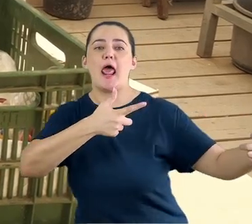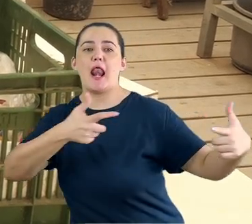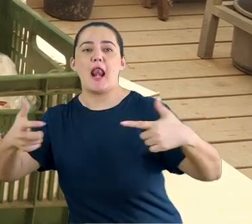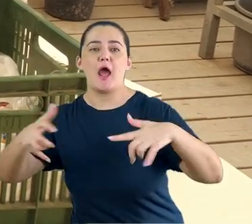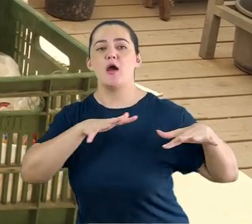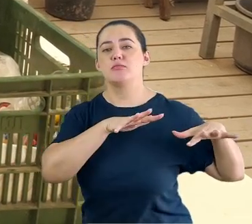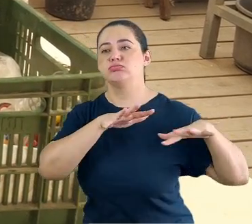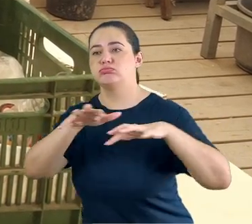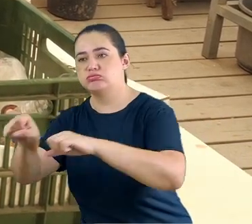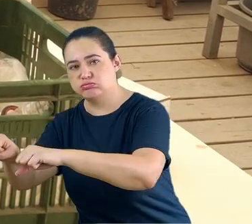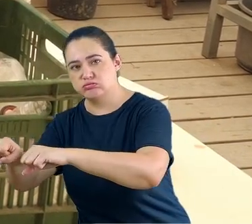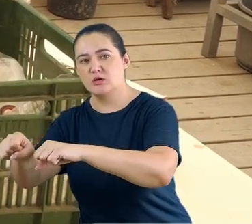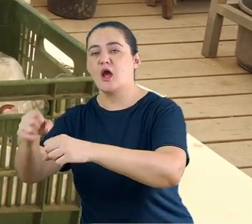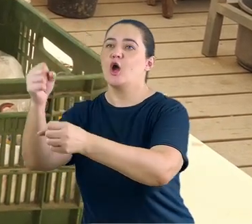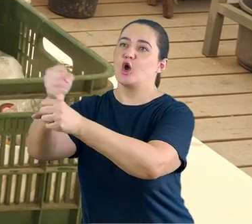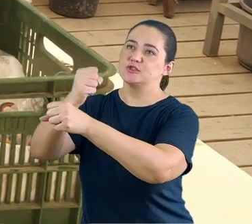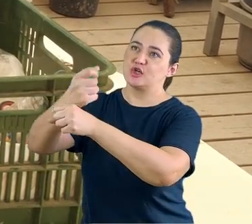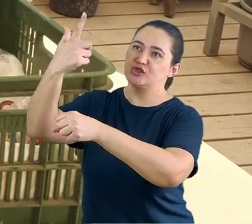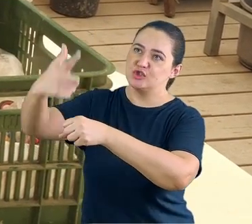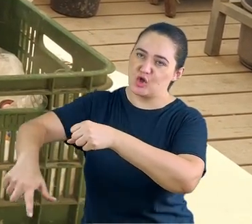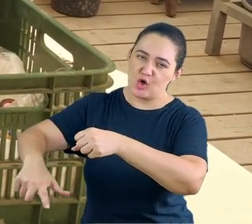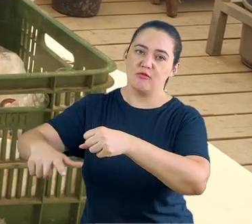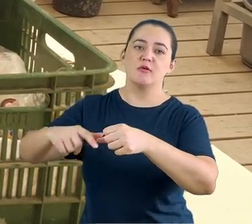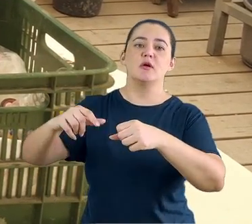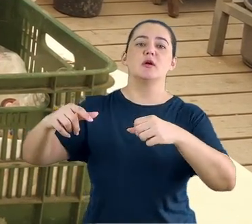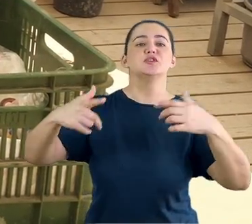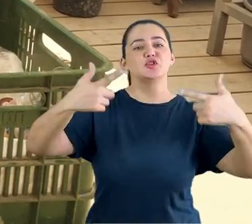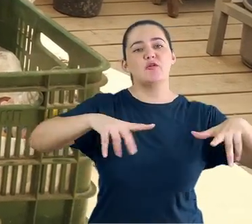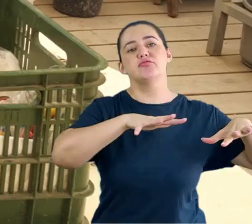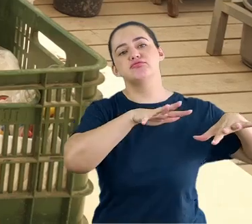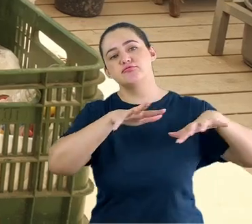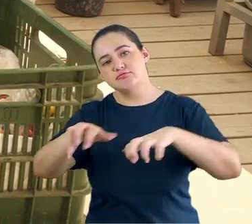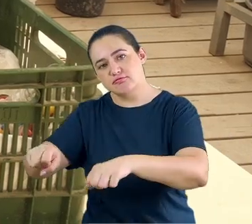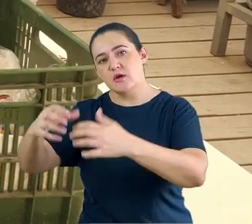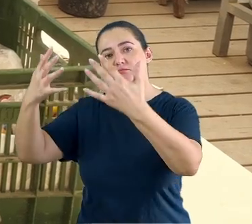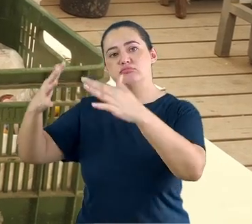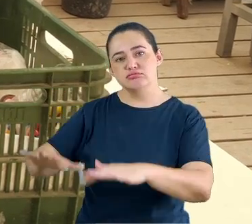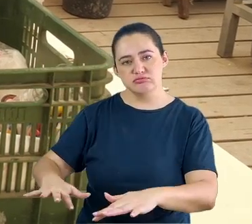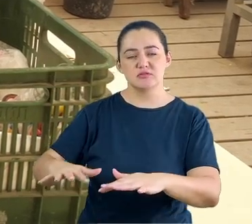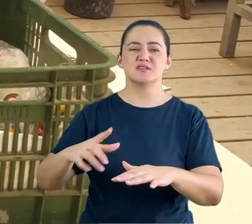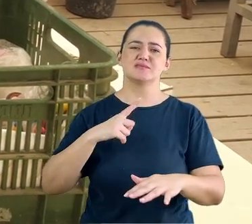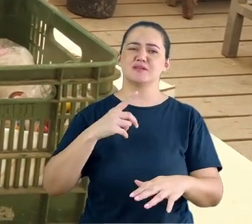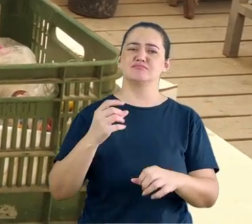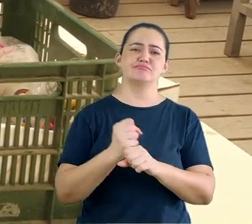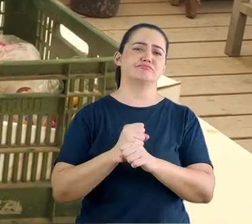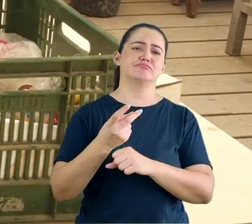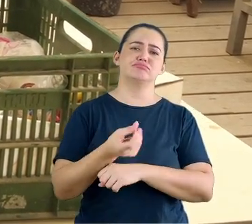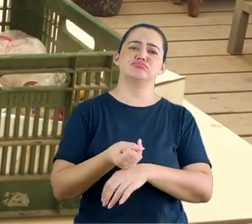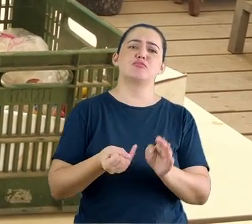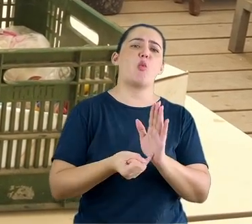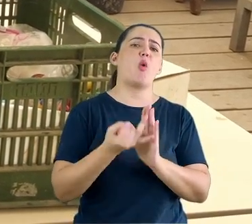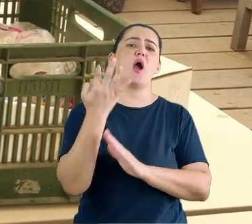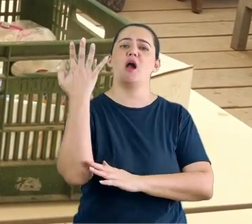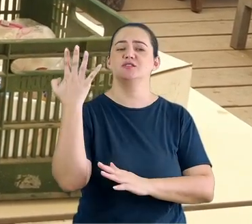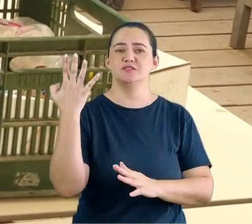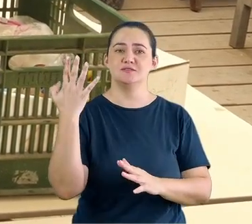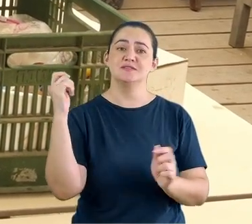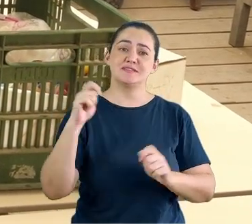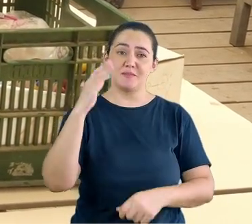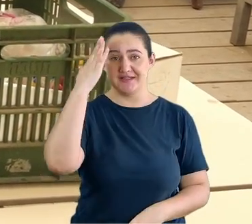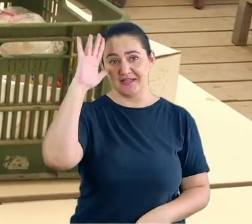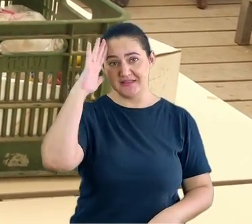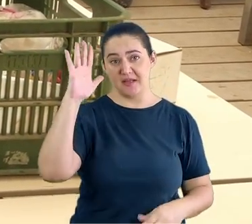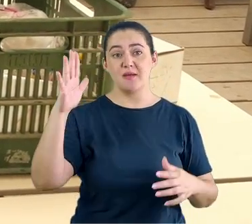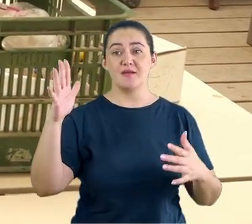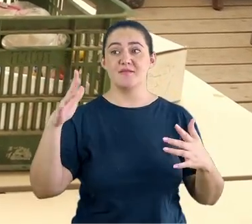destruída várias vezes ao longo da sua história. E esses elementos nos ajudam a ter uma ideia das batalhas que